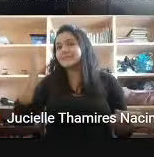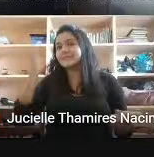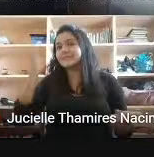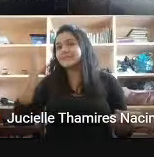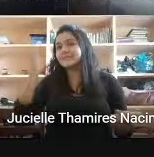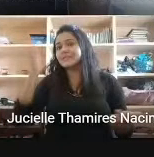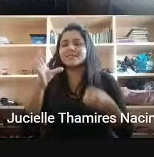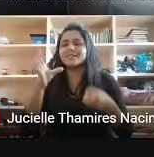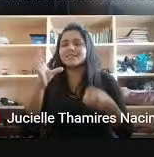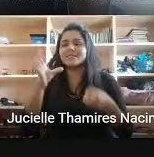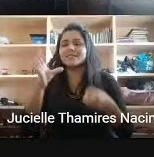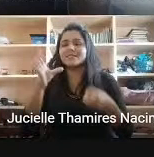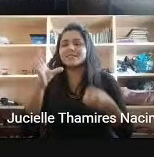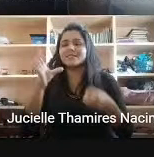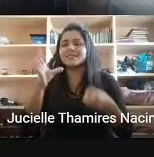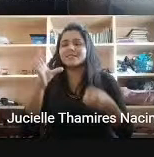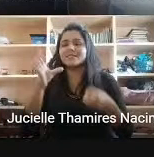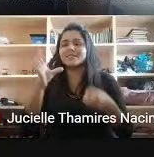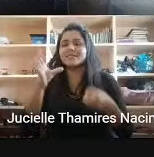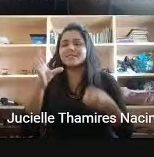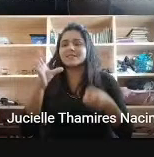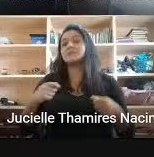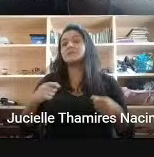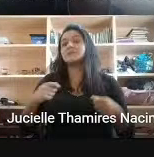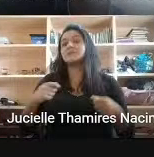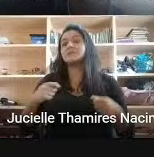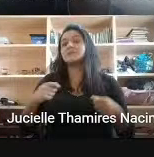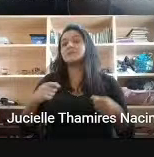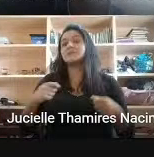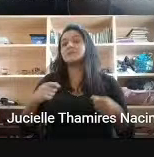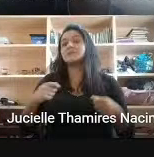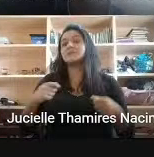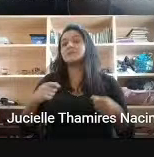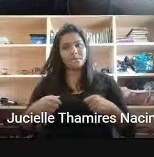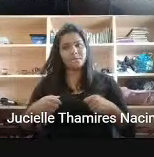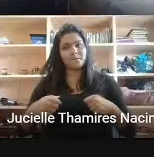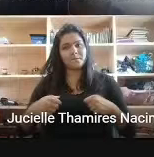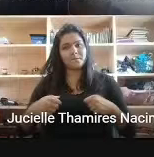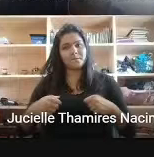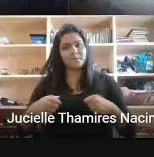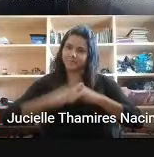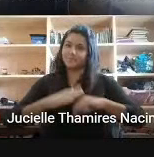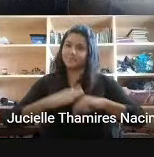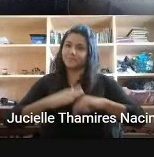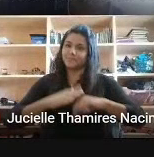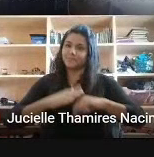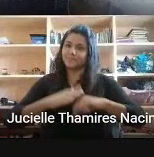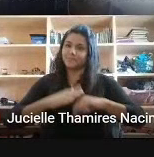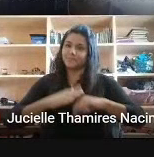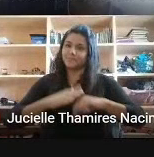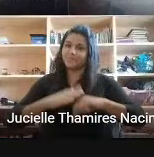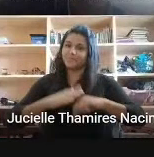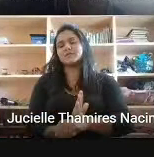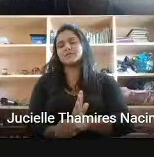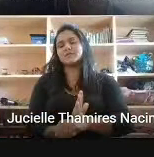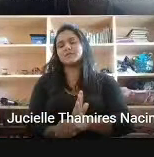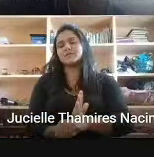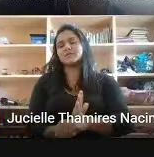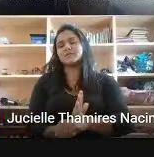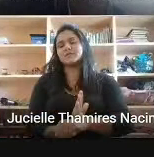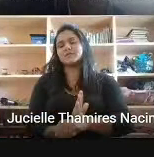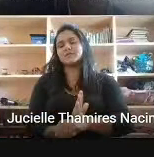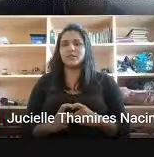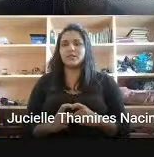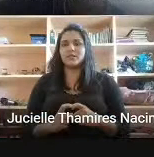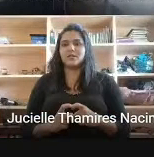os anos, por questões políticas, tudo isso a gente capacita uma equipe, e aí, de repente, aquela equipe sai, entra